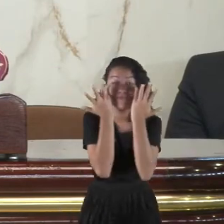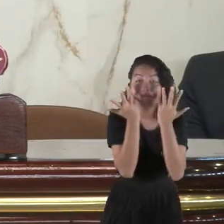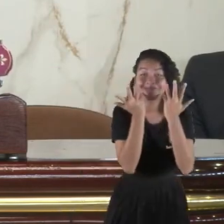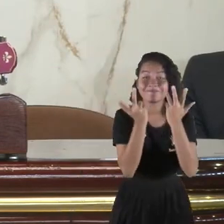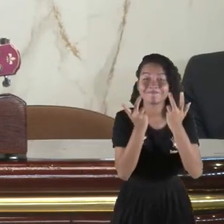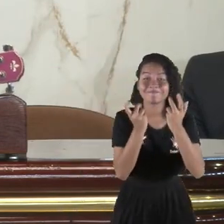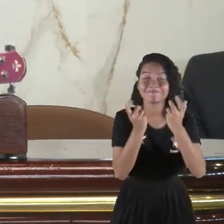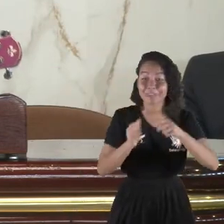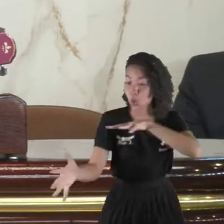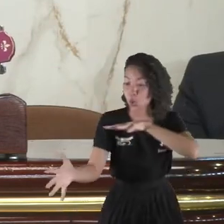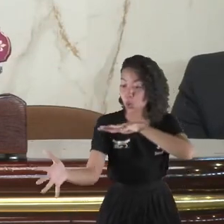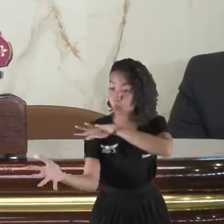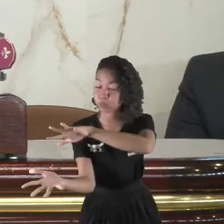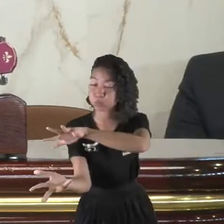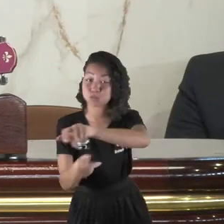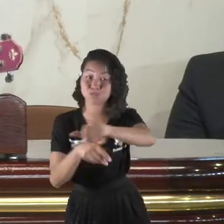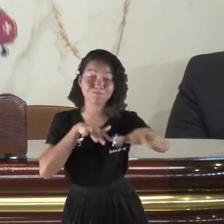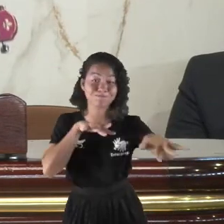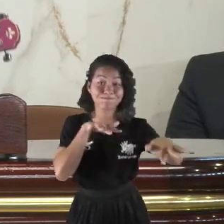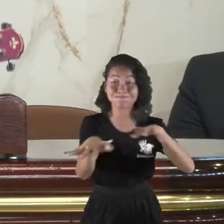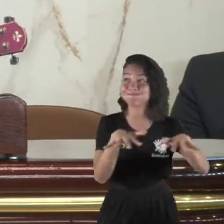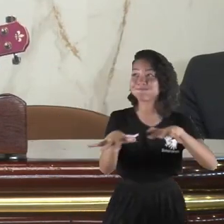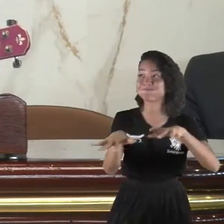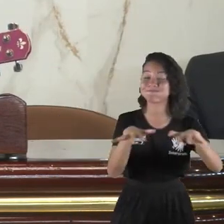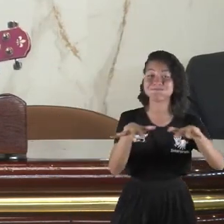estremeça diante da